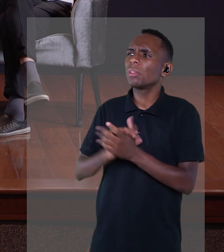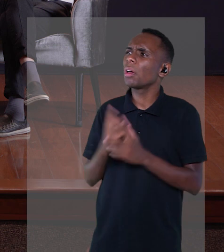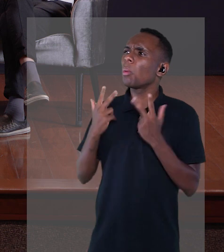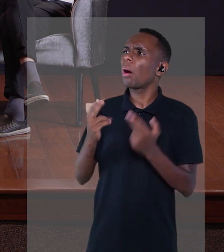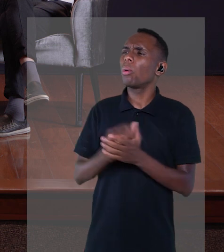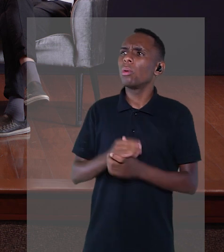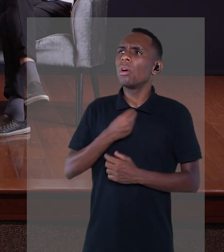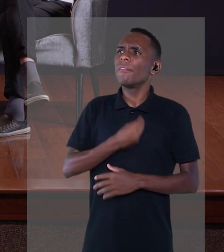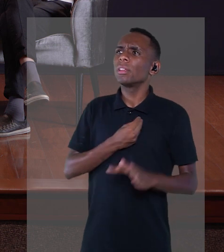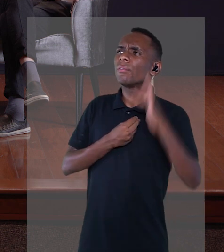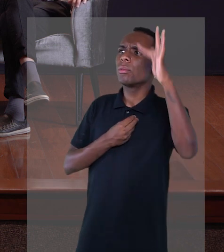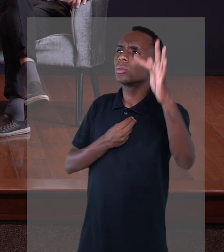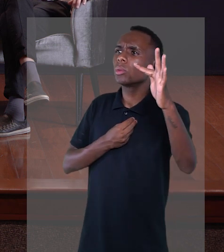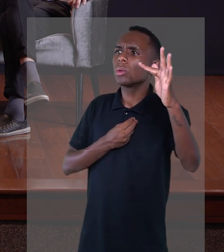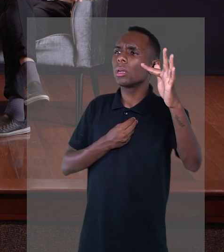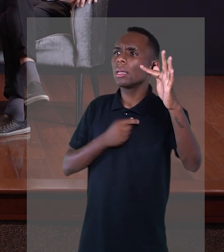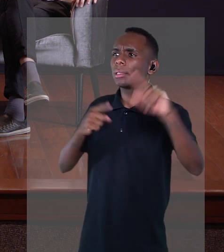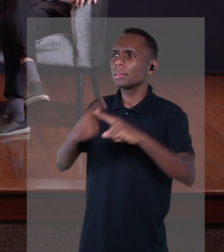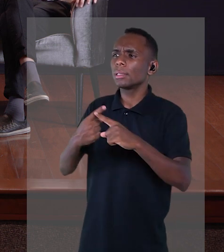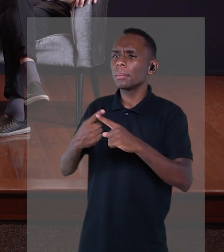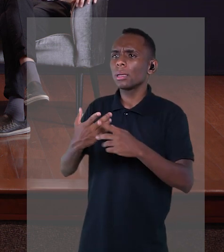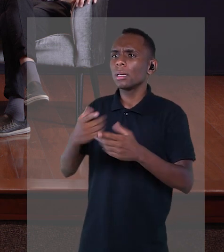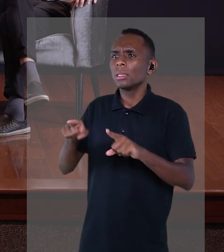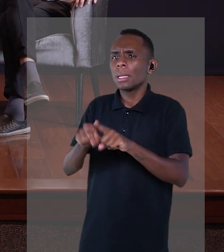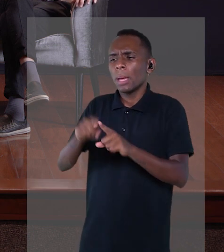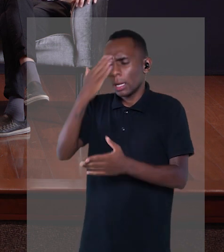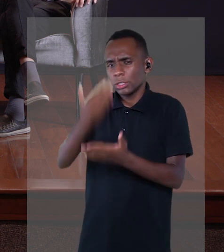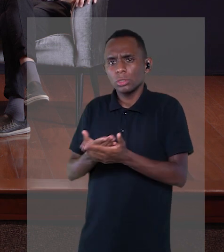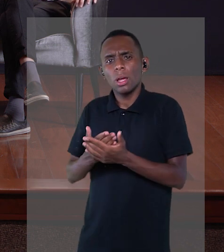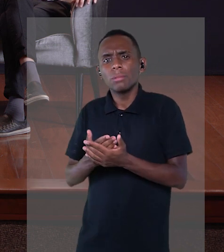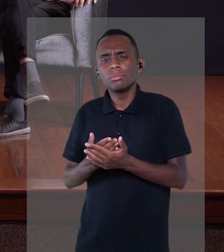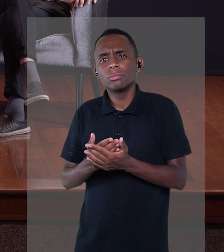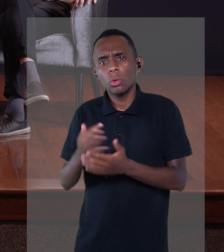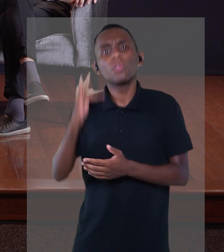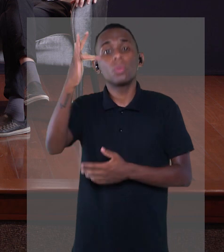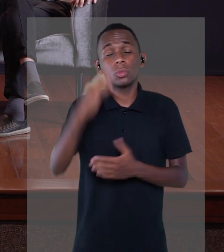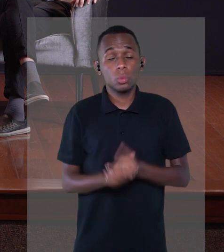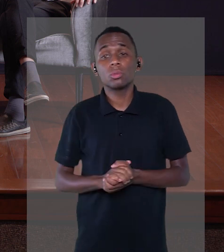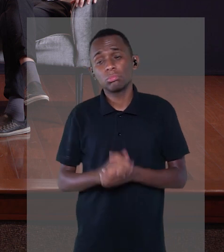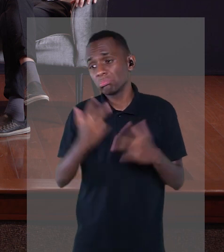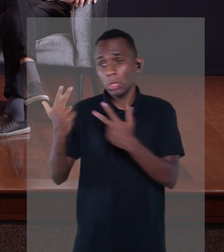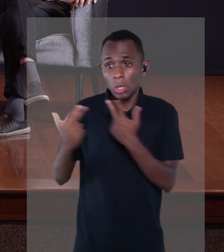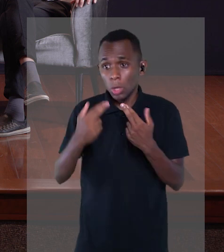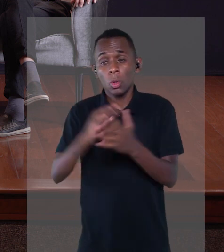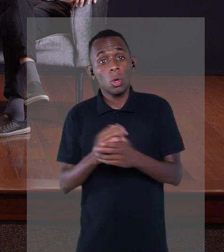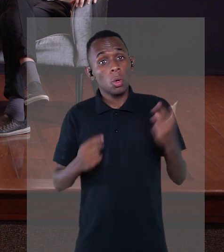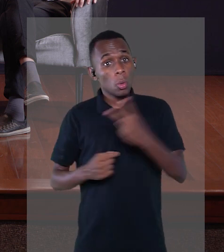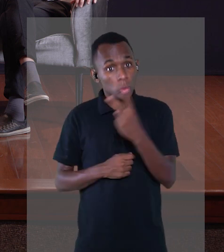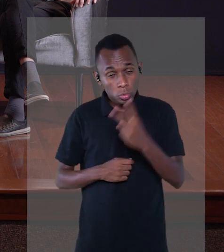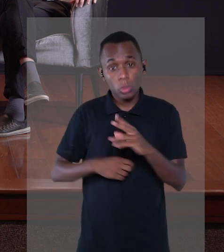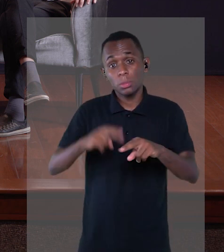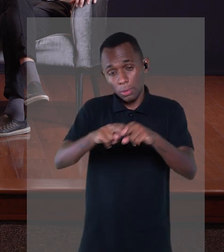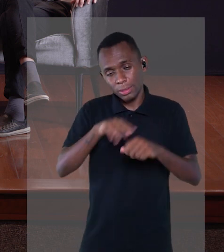né? É a vida futura e a vida haverá. É engraçado, né? Só muda as palavras, né? Mas é a vida. E os dois ali, fruto da